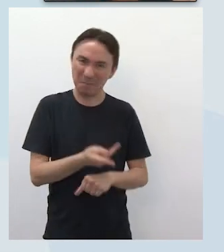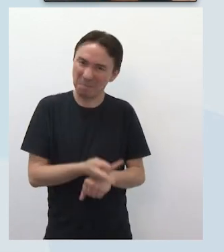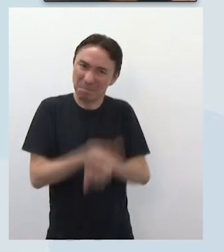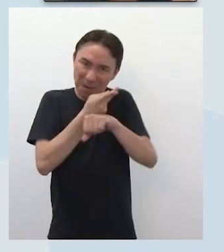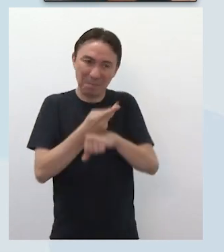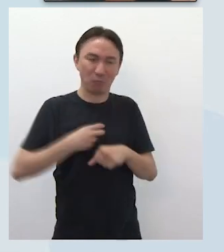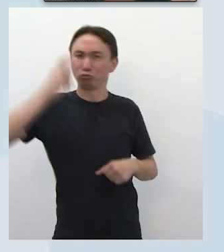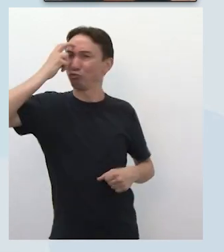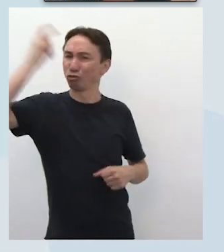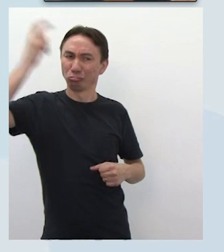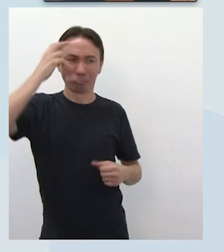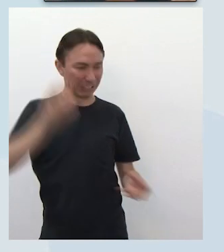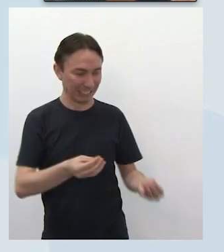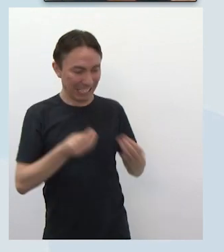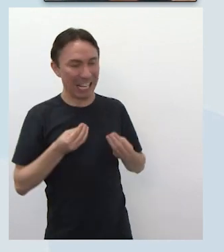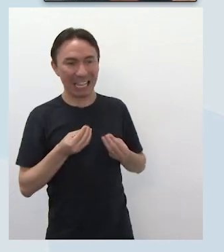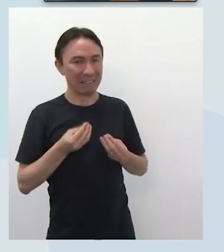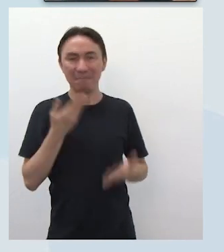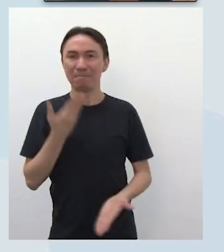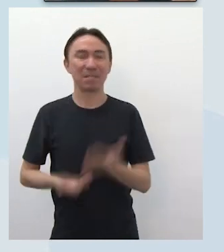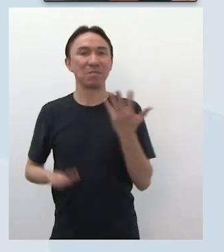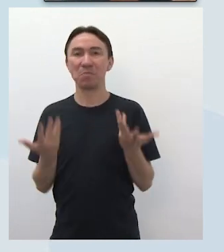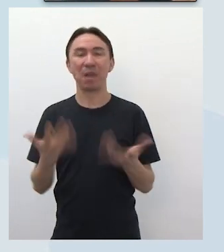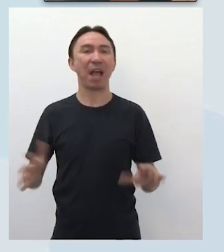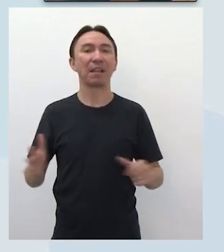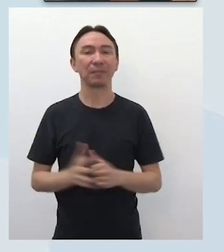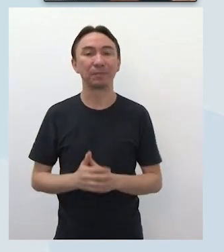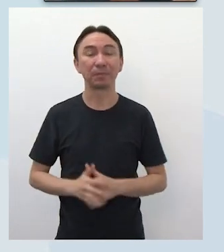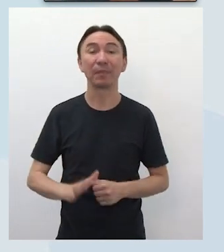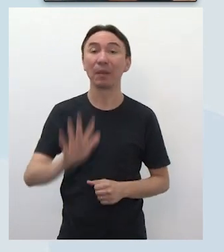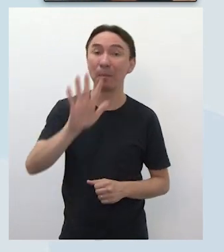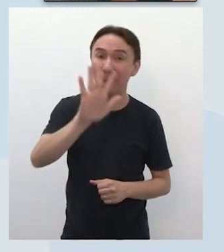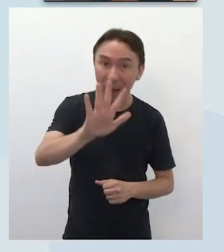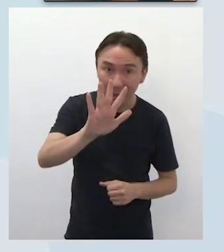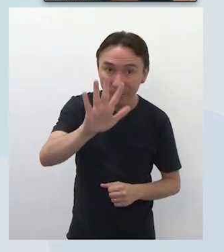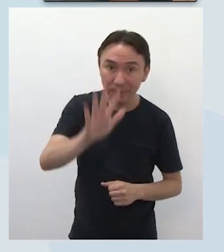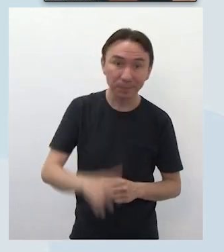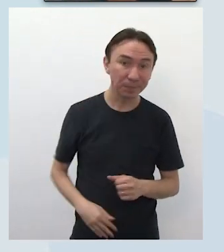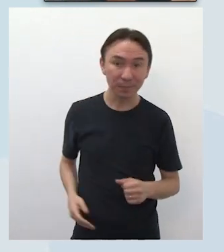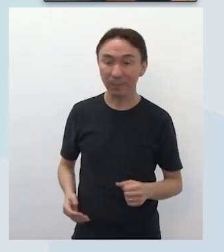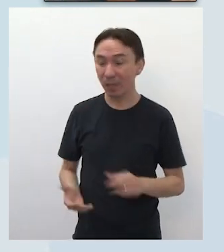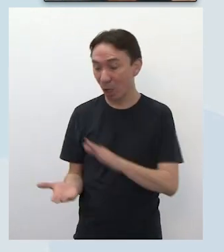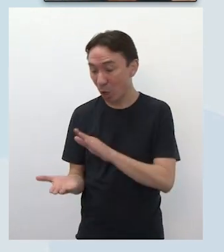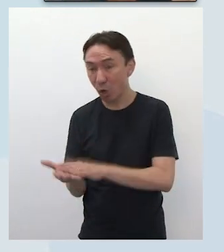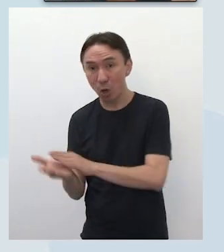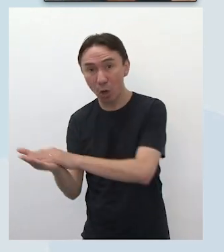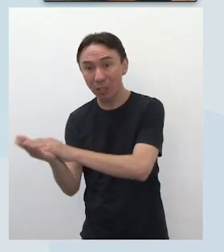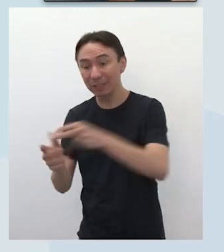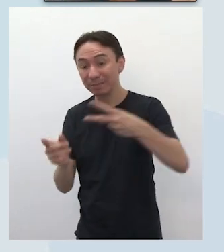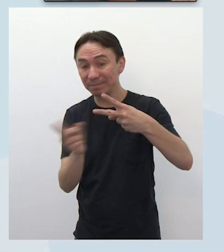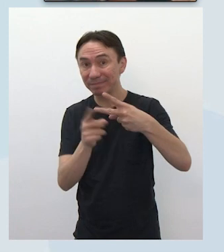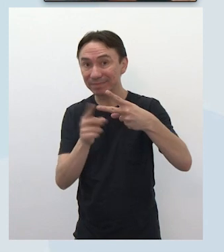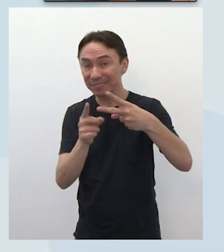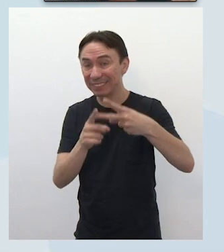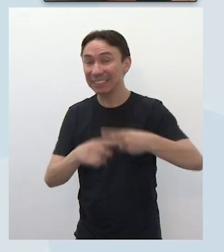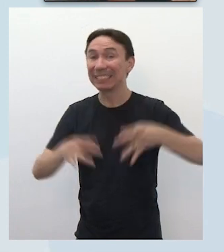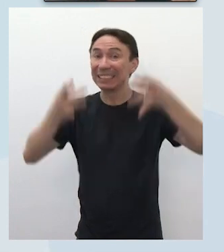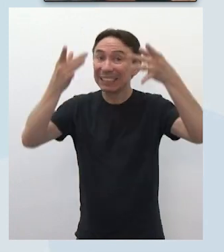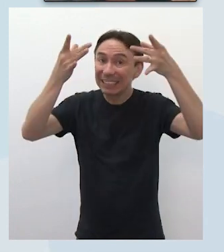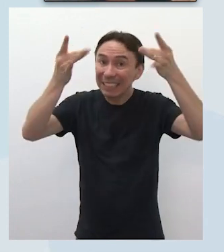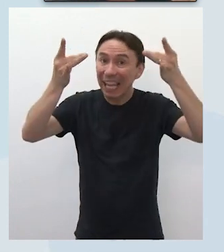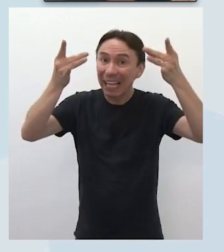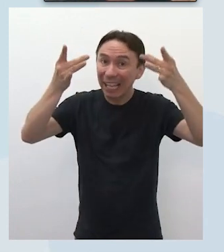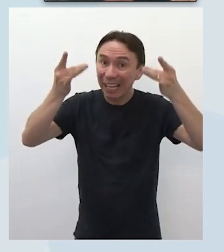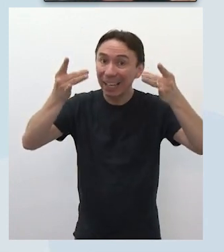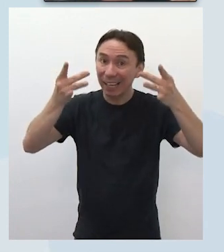Em contrapartida, os elogios descritivos, como o próprio nome revela, eles buscam